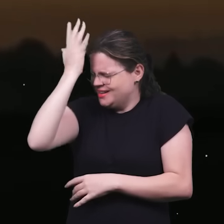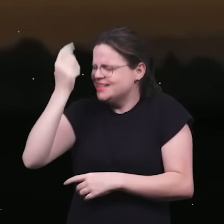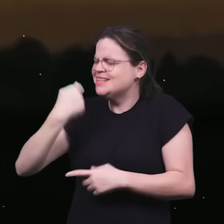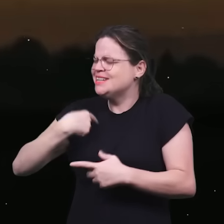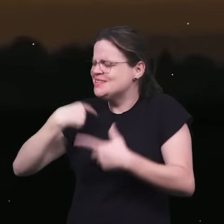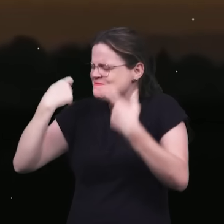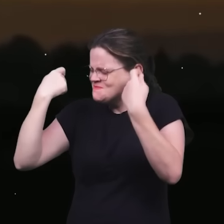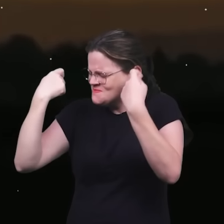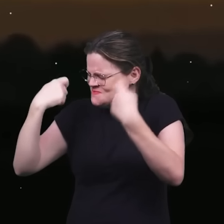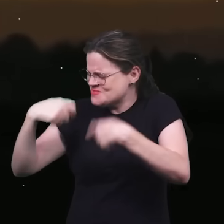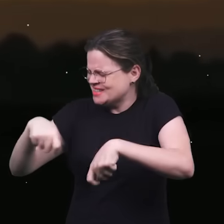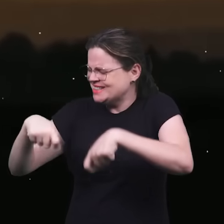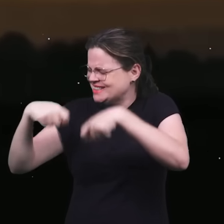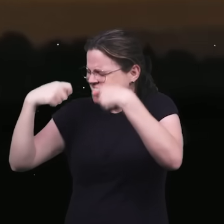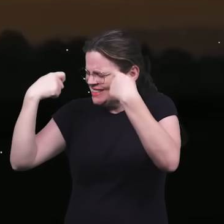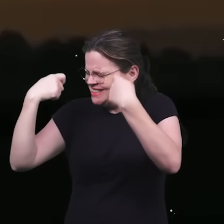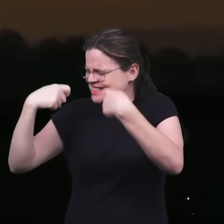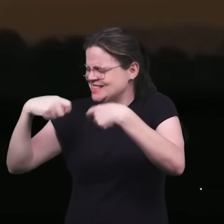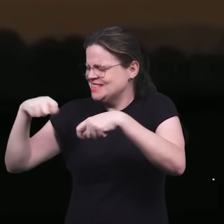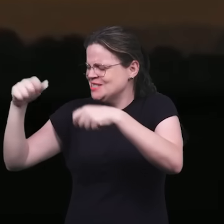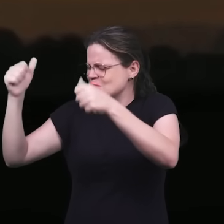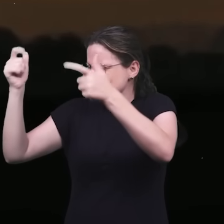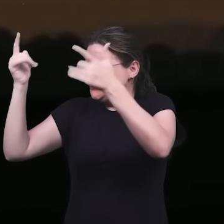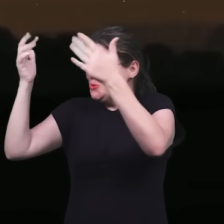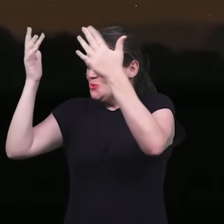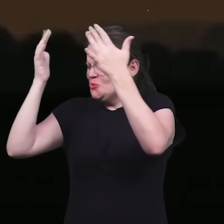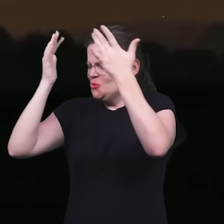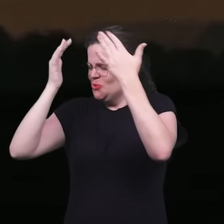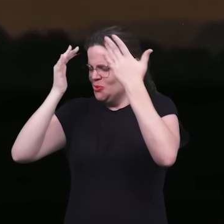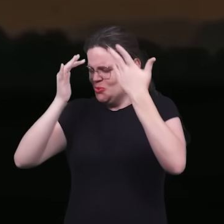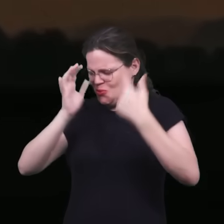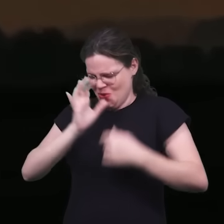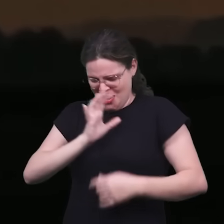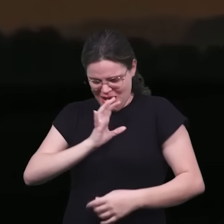sem a tua graça eu não